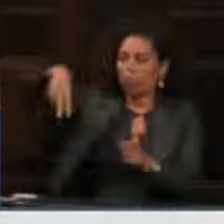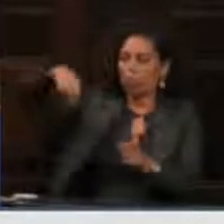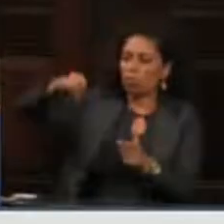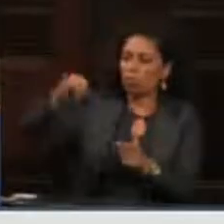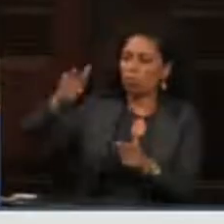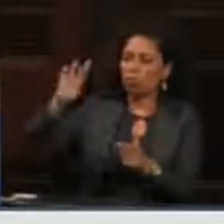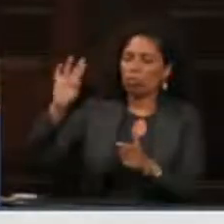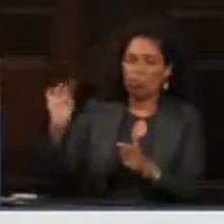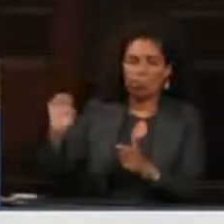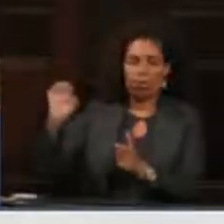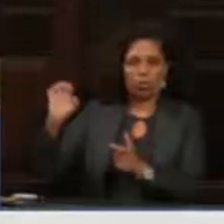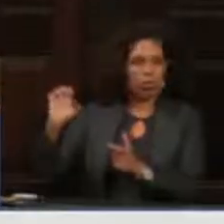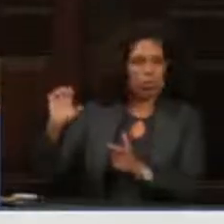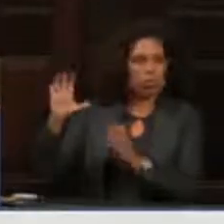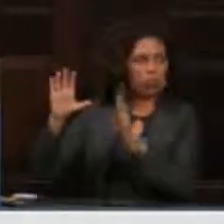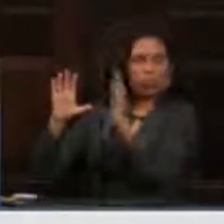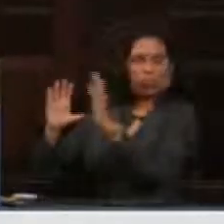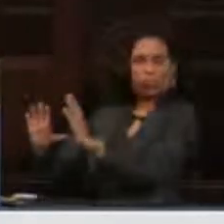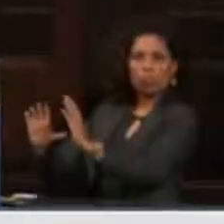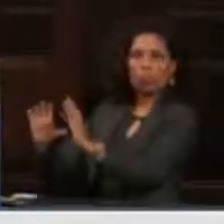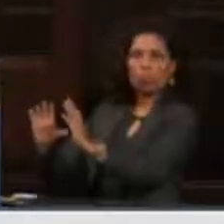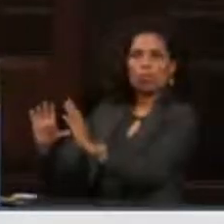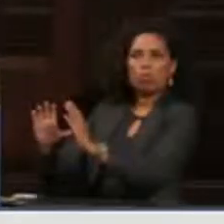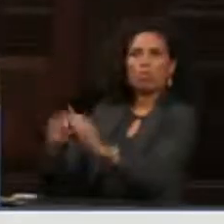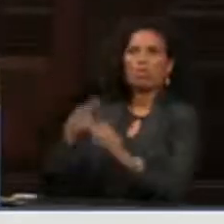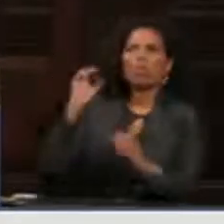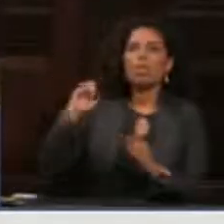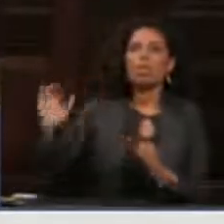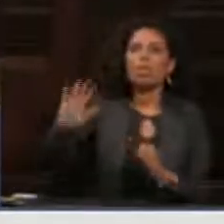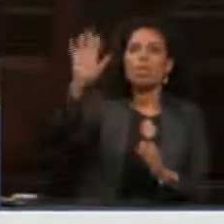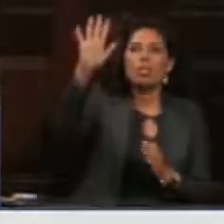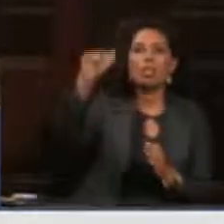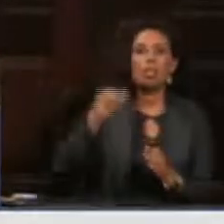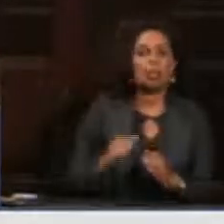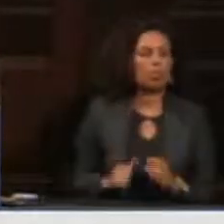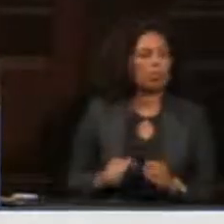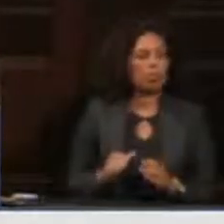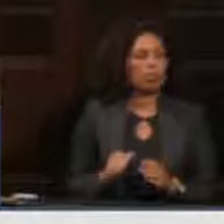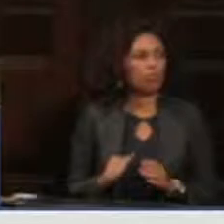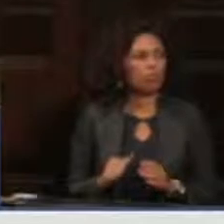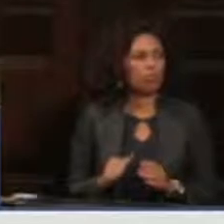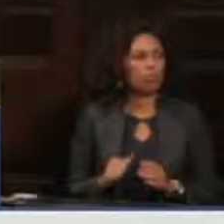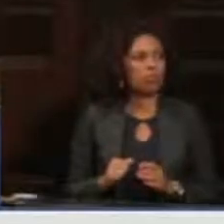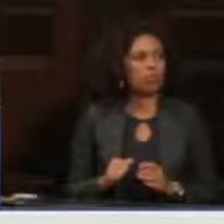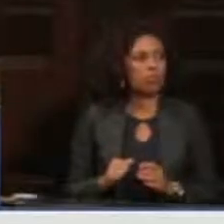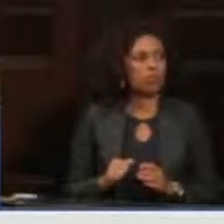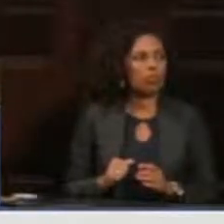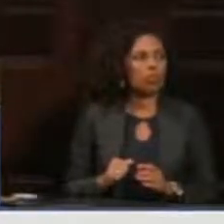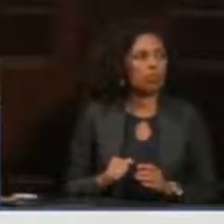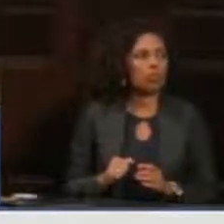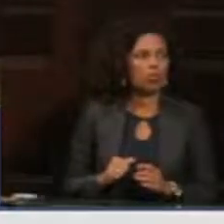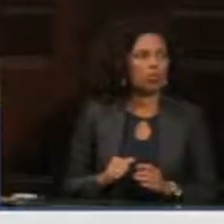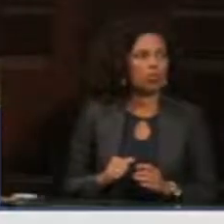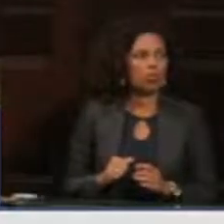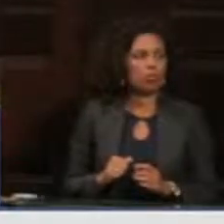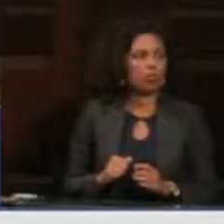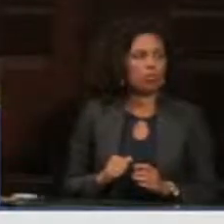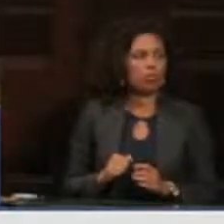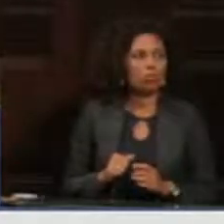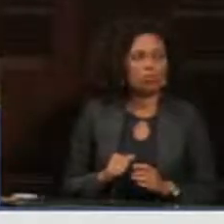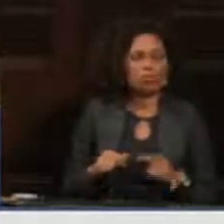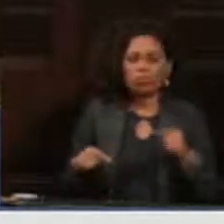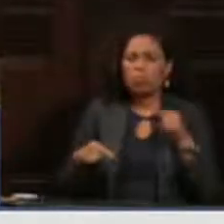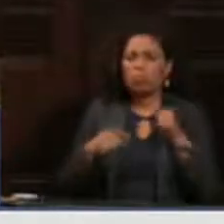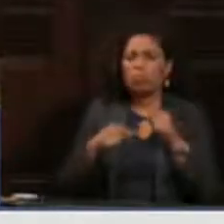setor popular, mas os preços ainda são muito altos. Os preços não estão condizentes com o padrão de consumo da